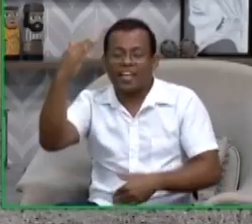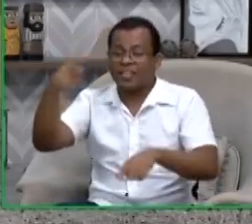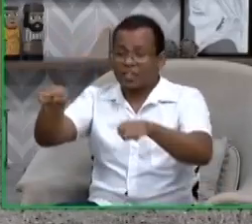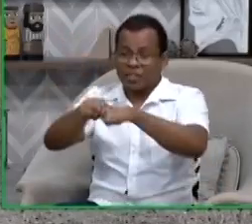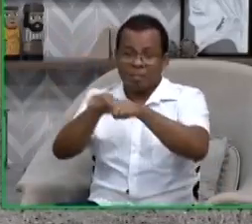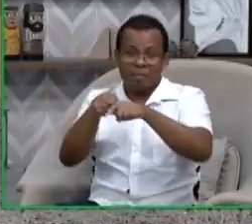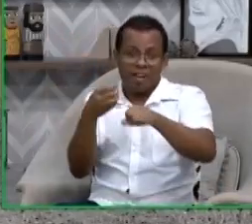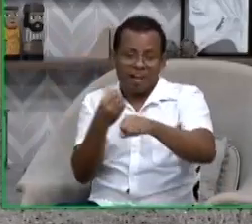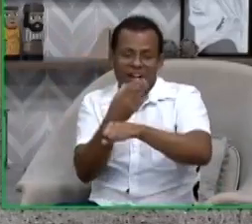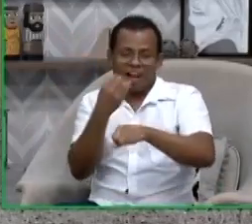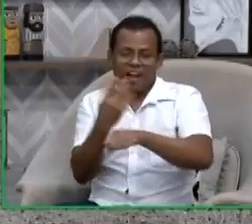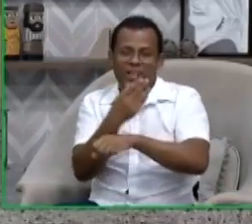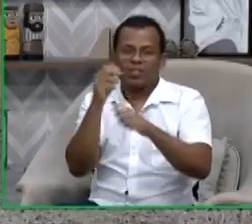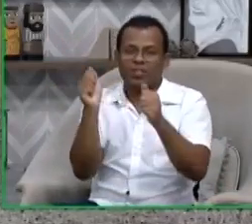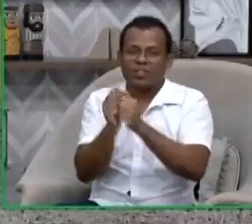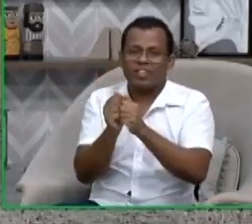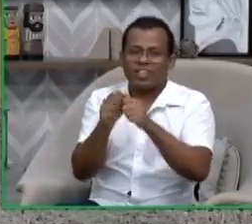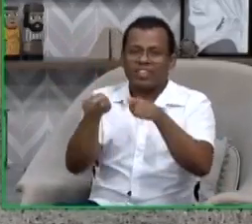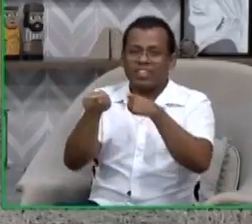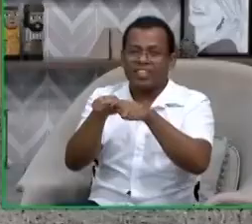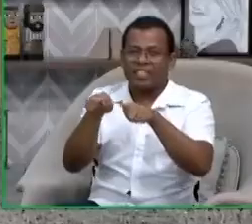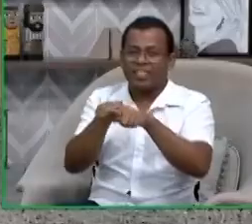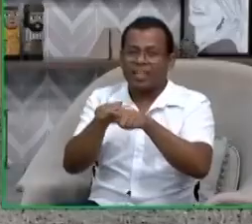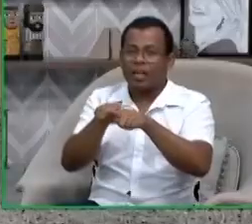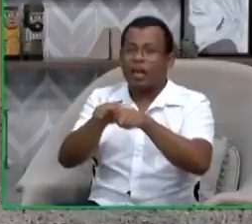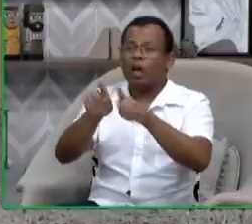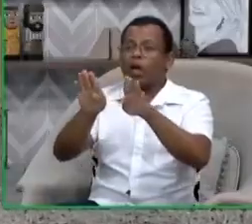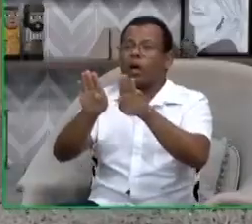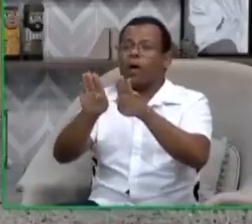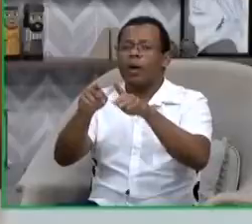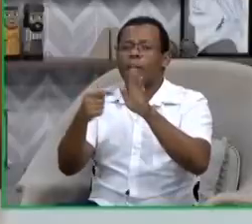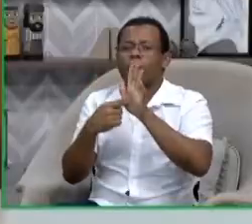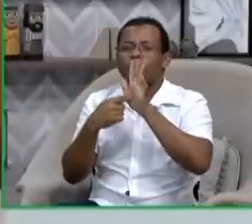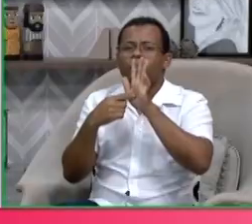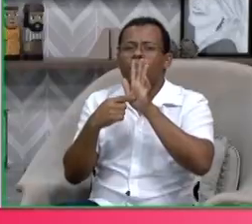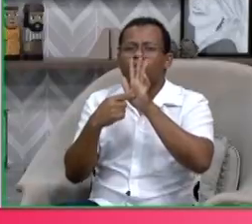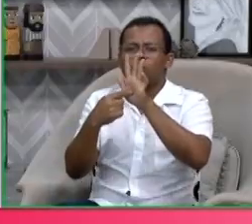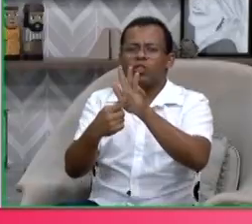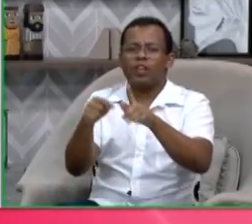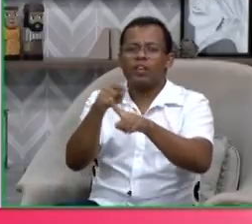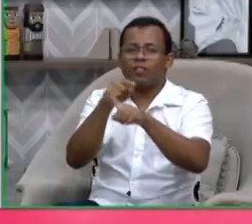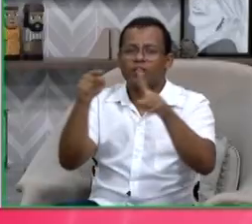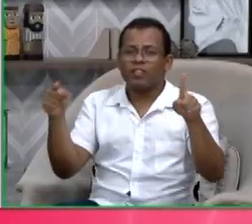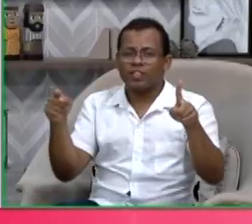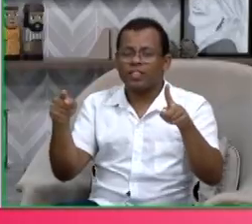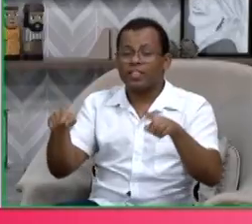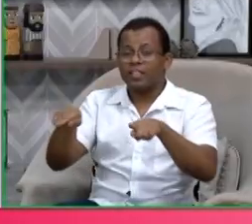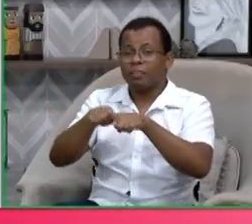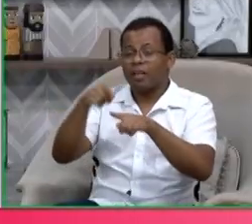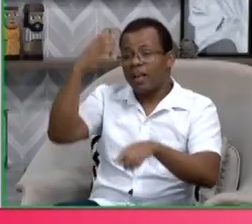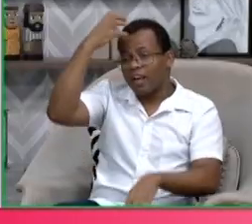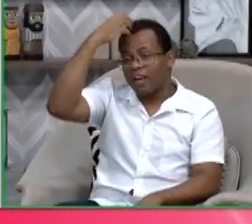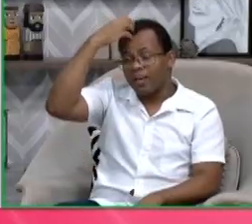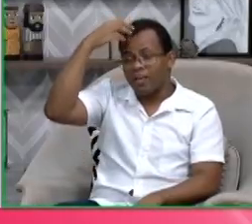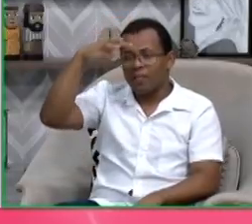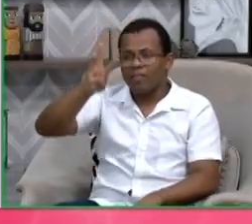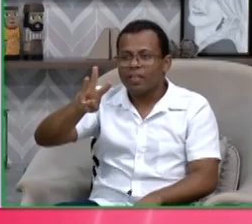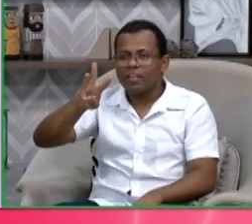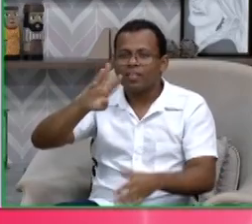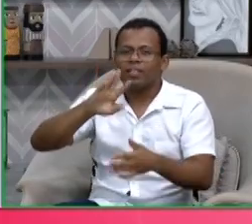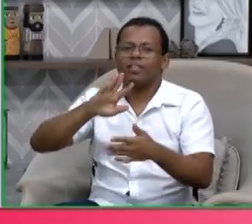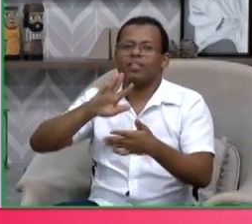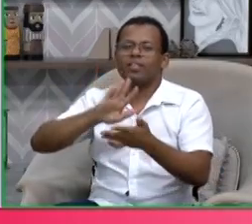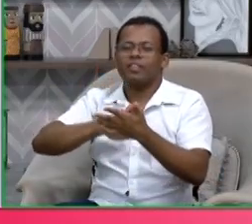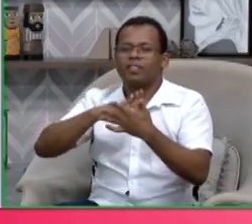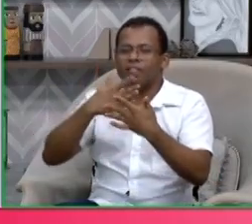Raquel também conosco. Gostaria também de abrir aqui para mostrar mais e agradecer ao Wagner, né? Wagner, que fez